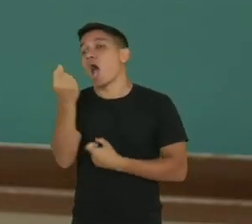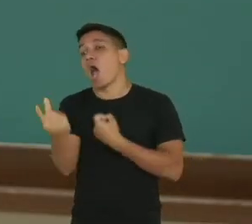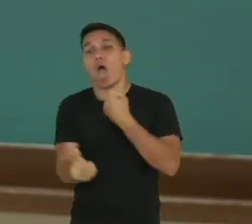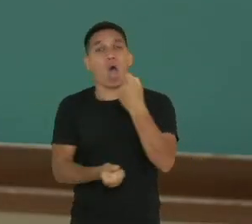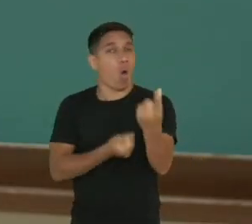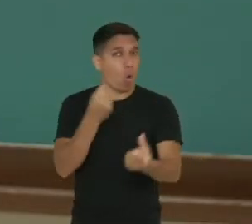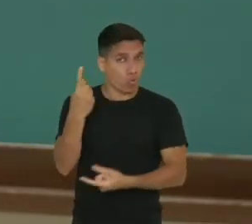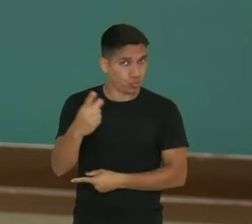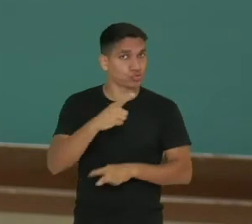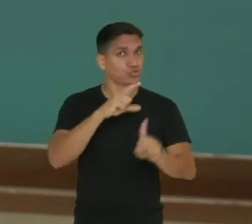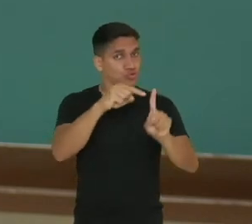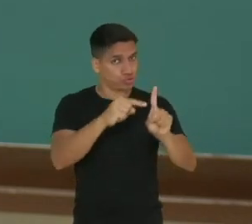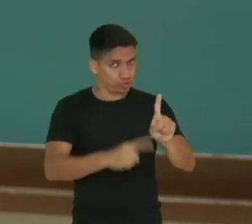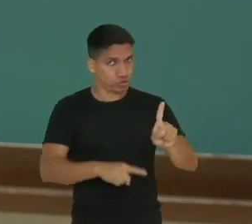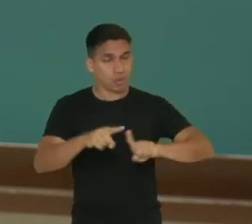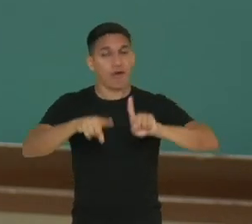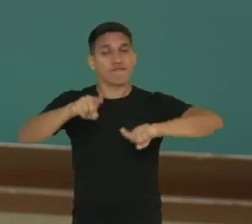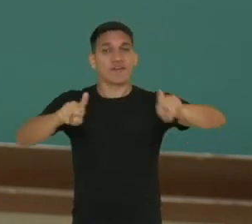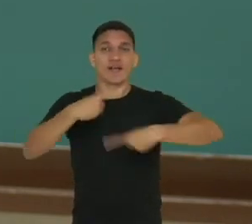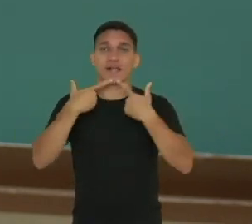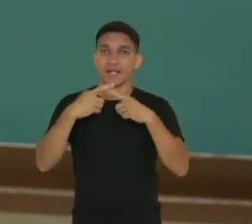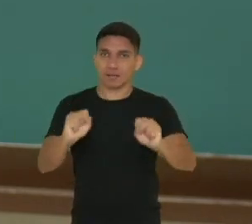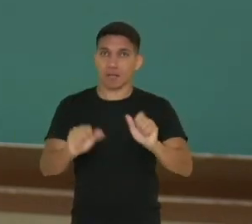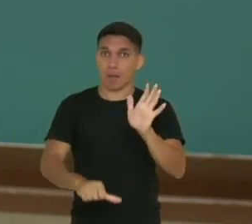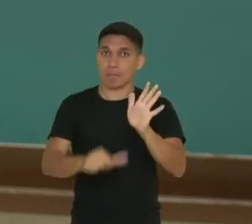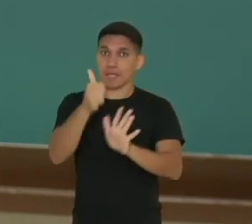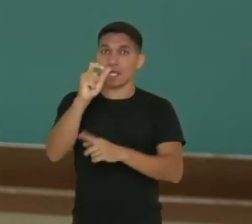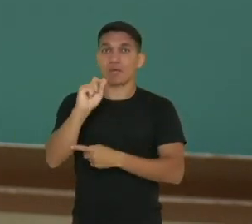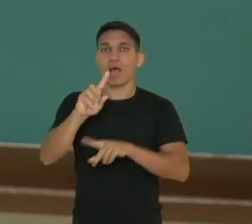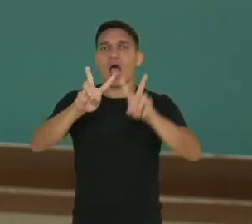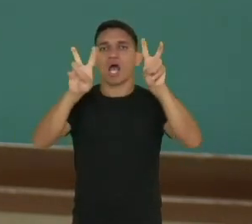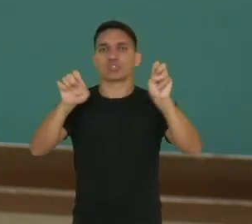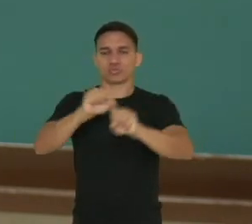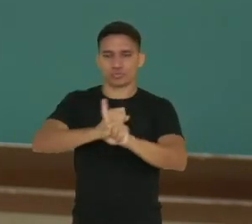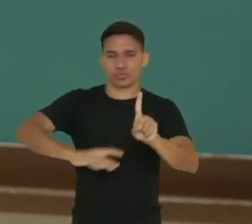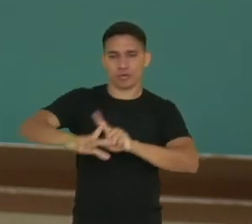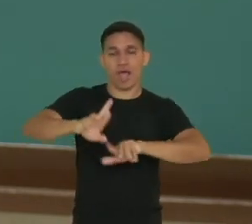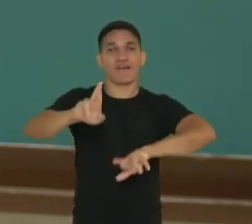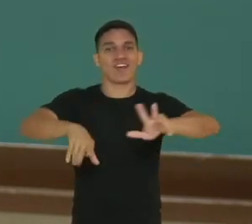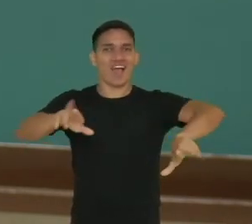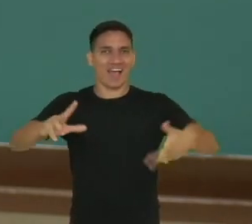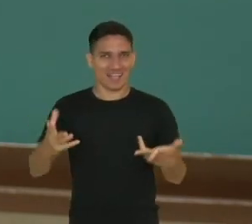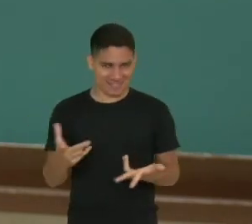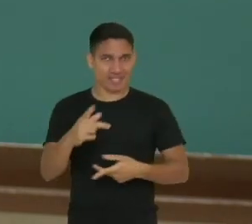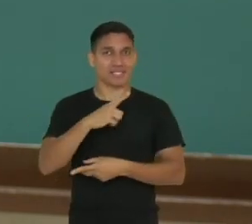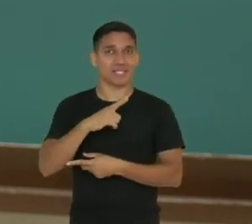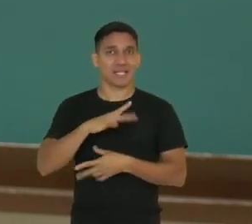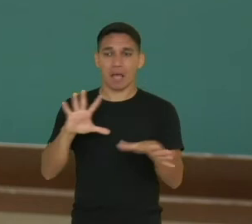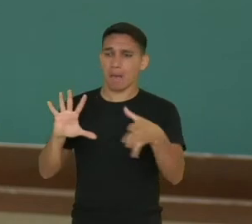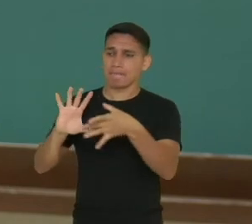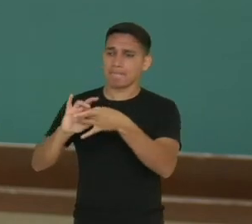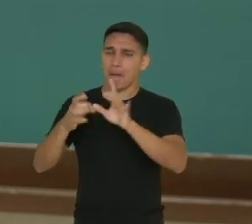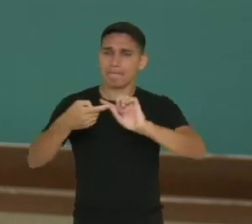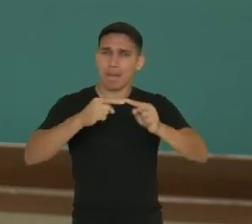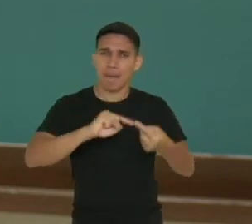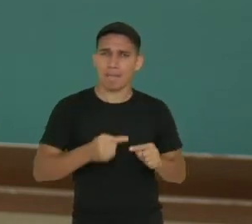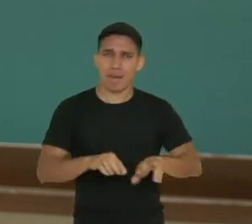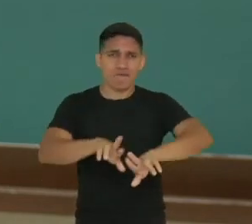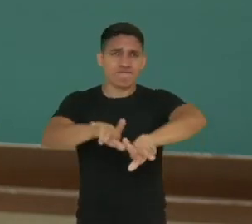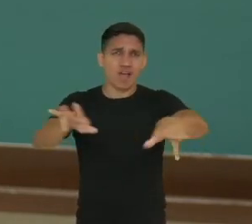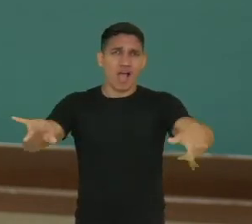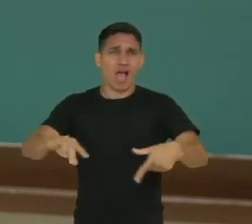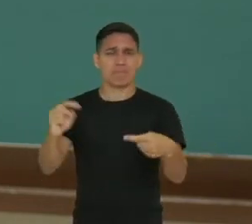variação linguística, né? Vamos falar primeiro sobre a variação social, que é aquele ligado a vários aspectos